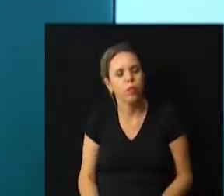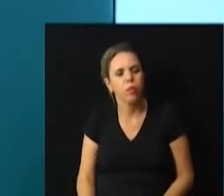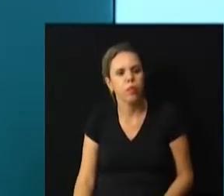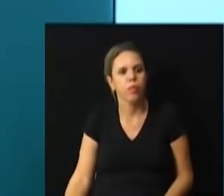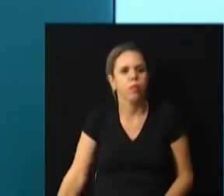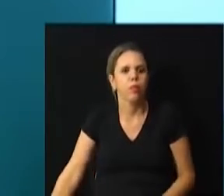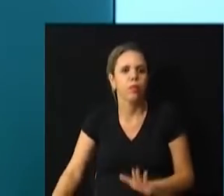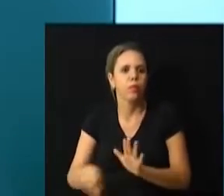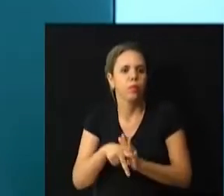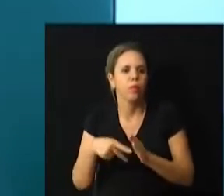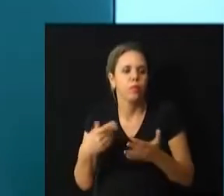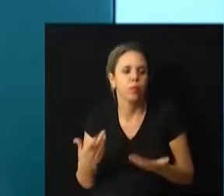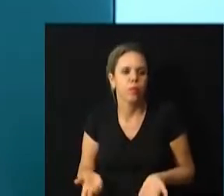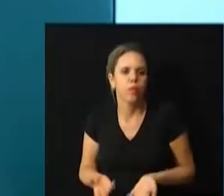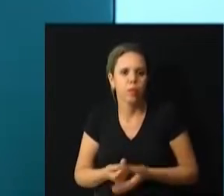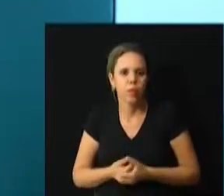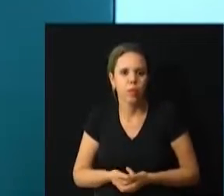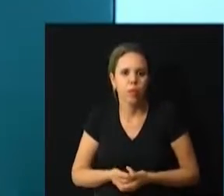nada.